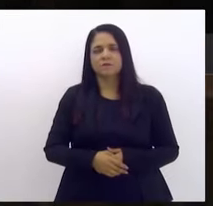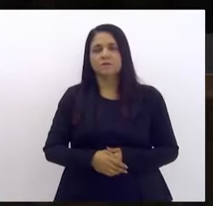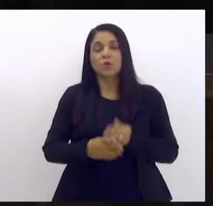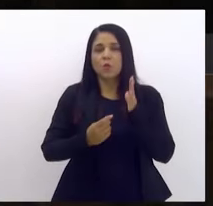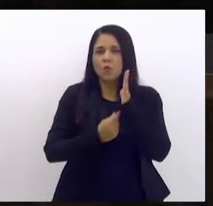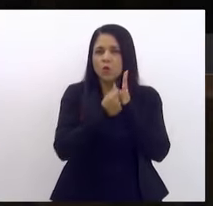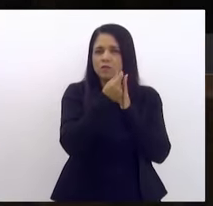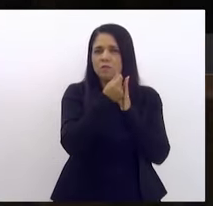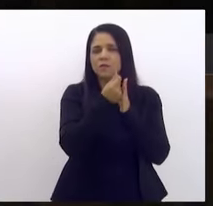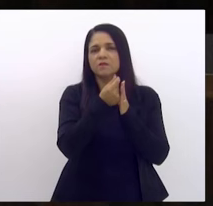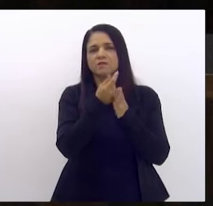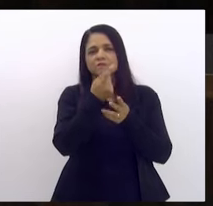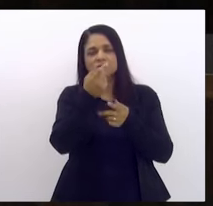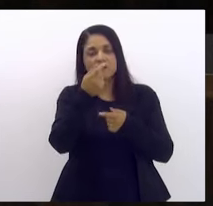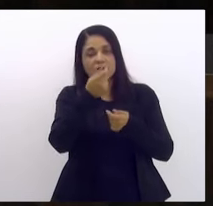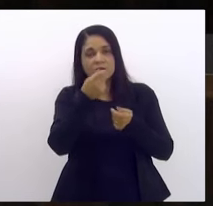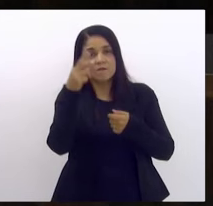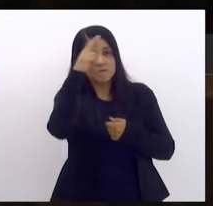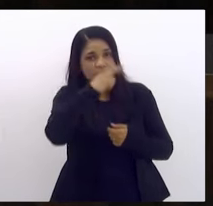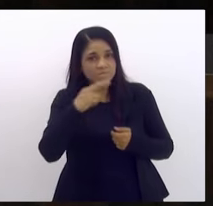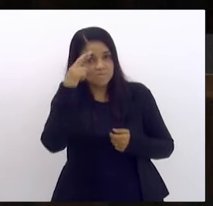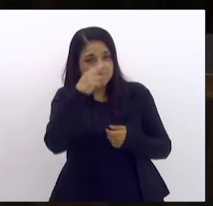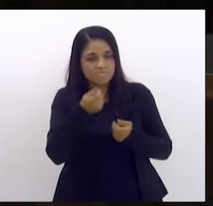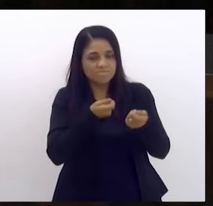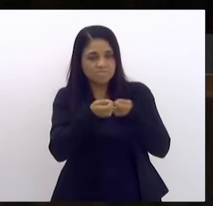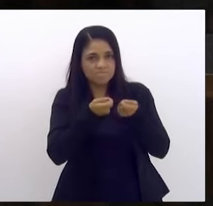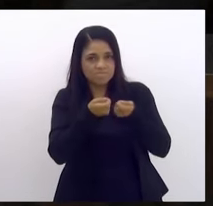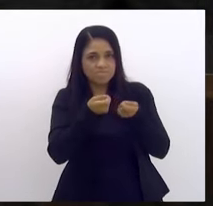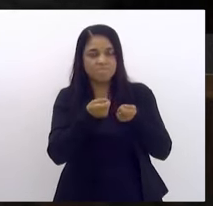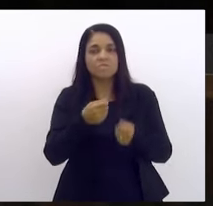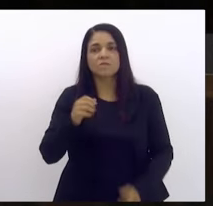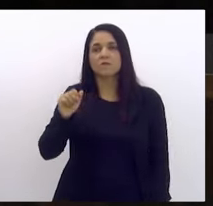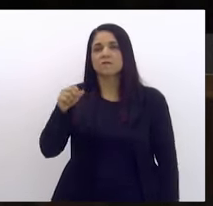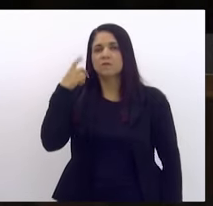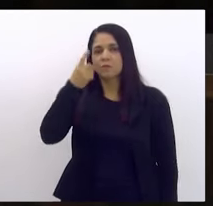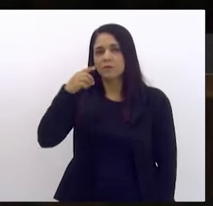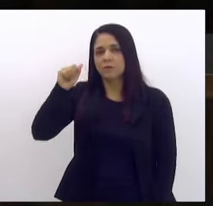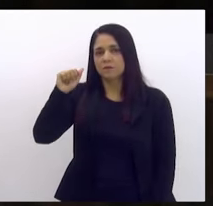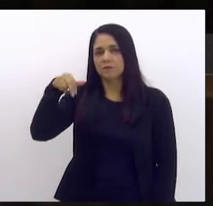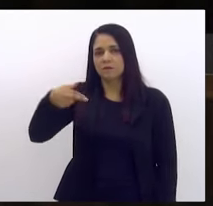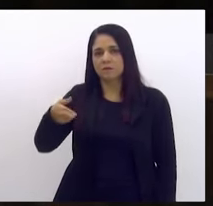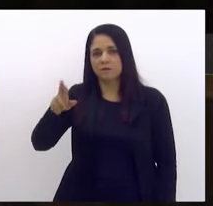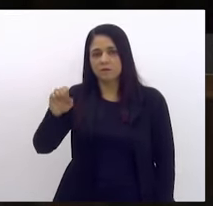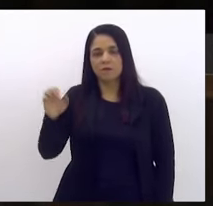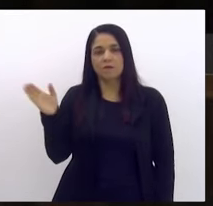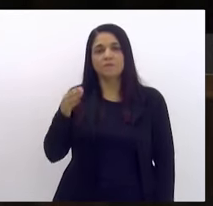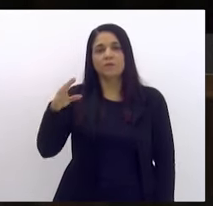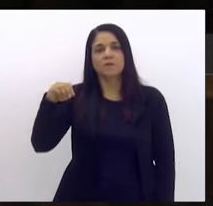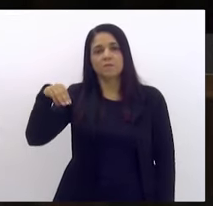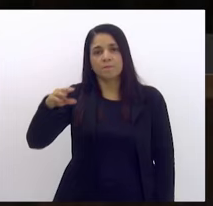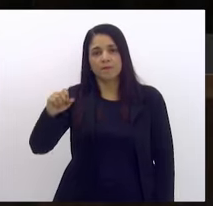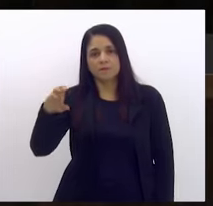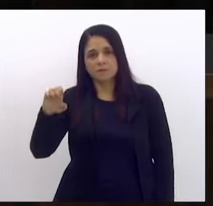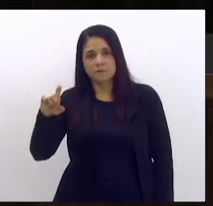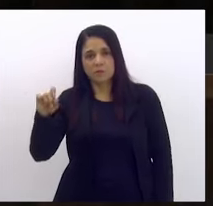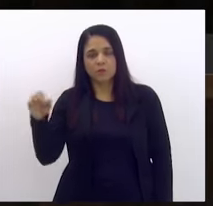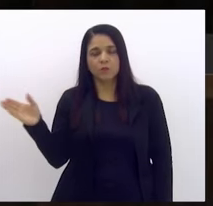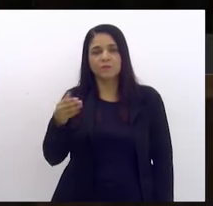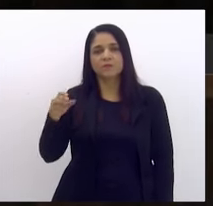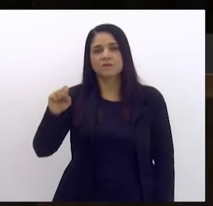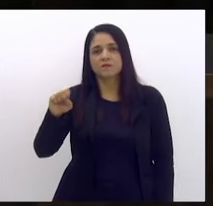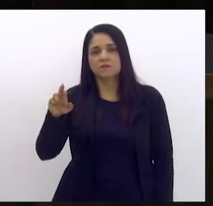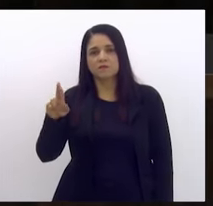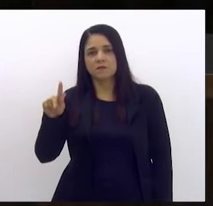Orçamento, Finanças e Fiscalização Financeira e Controle, André Correia, Carlos Macedo. Doutor